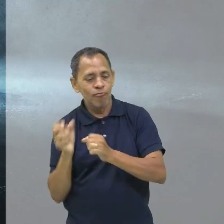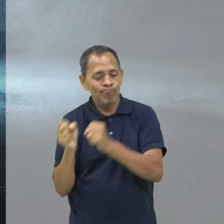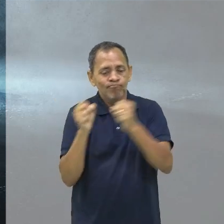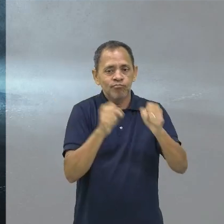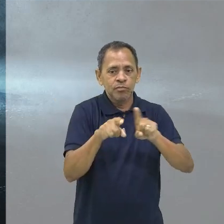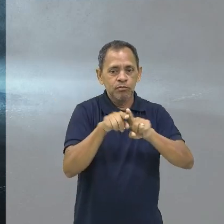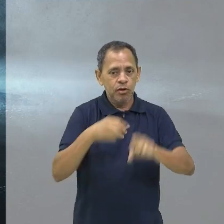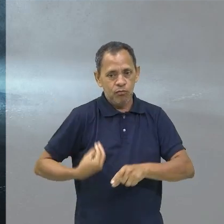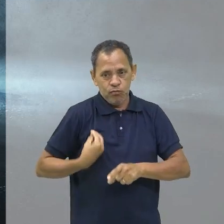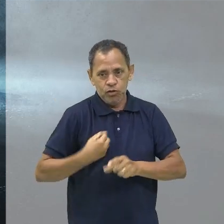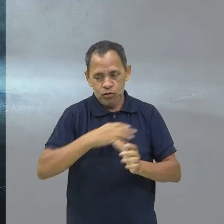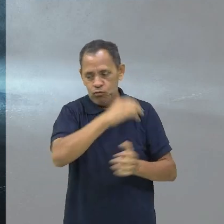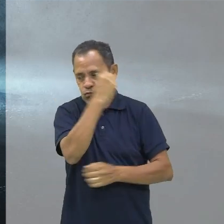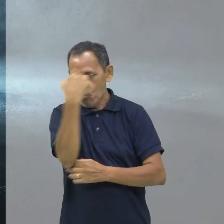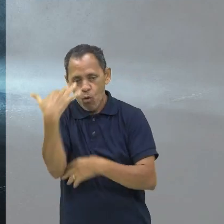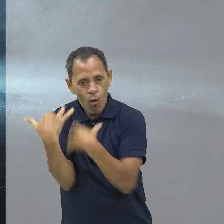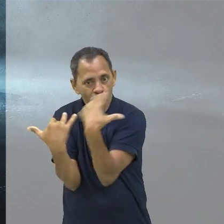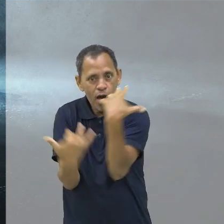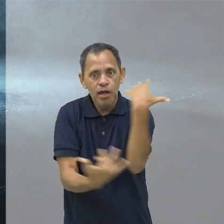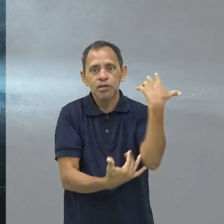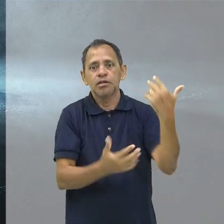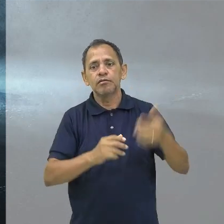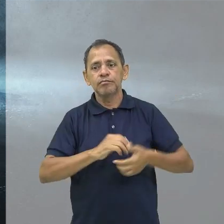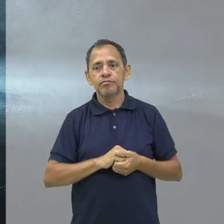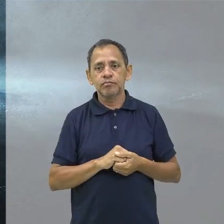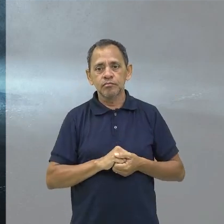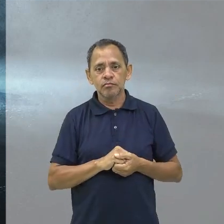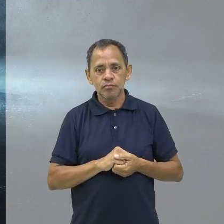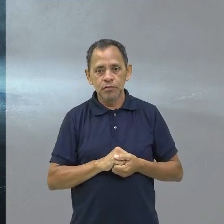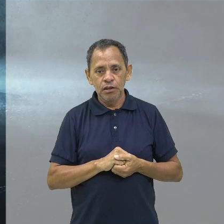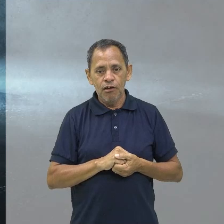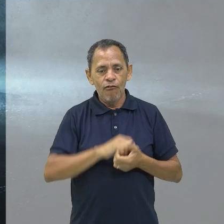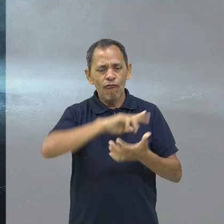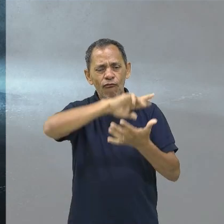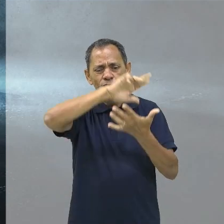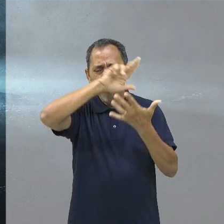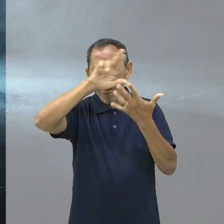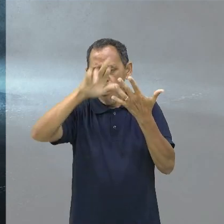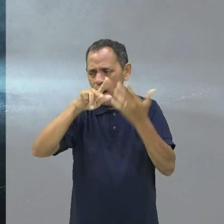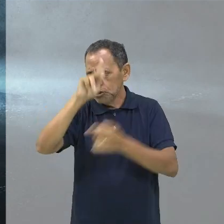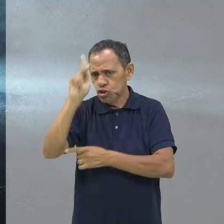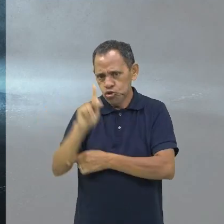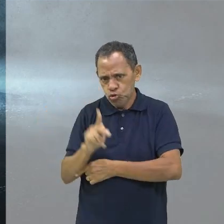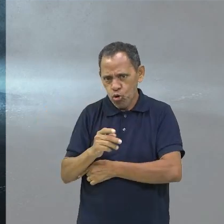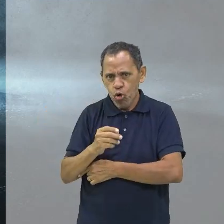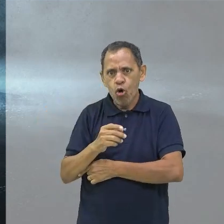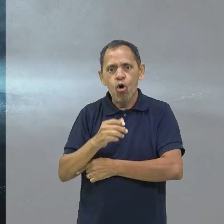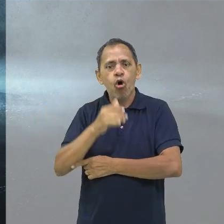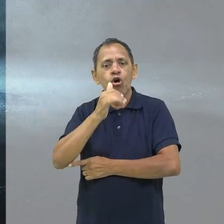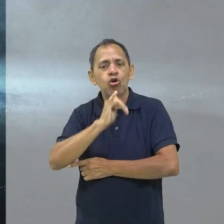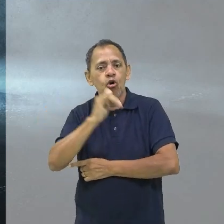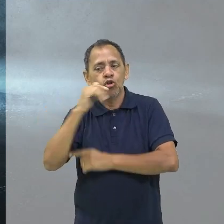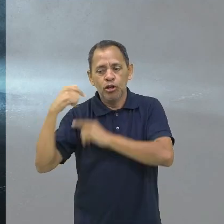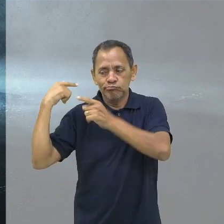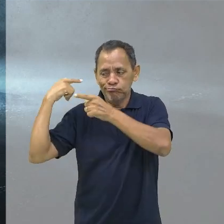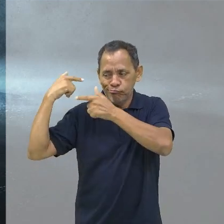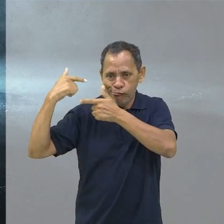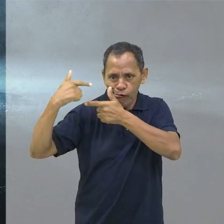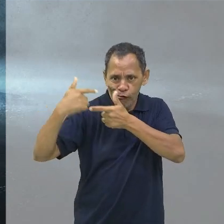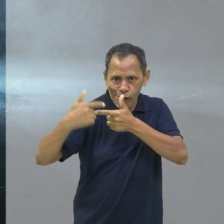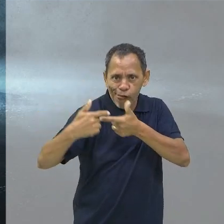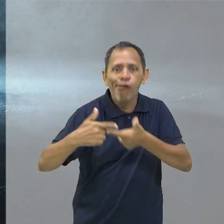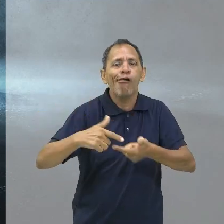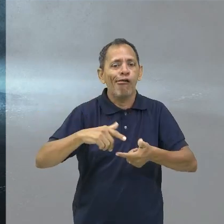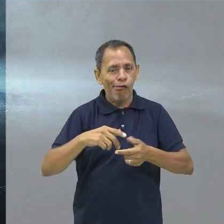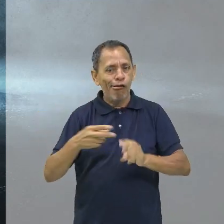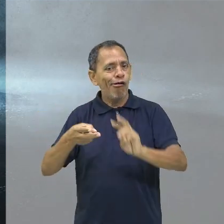floresta. Entre as muitas histórias contadas pelos povos da Amazônia,